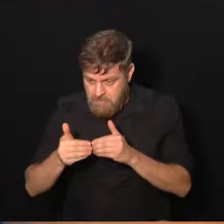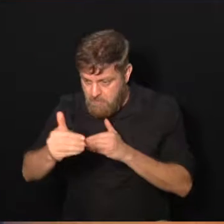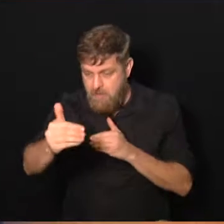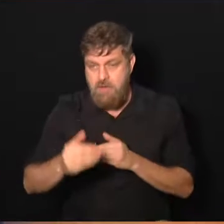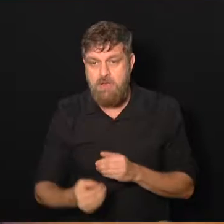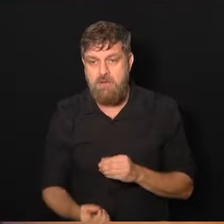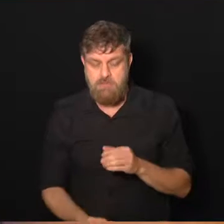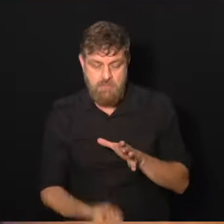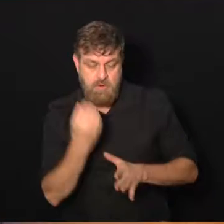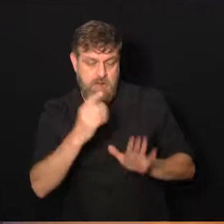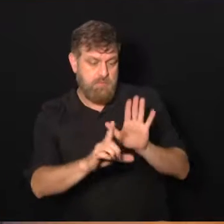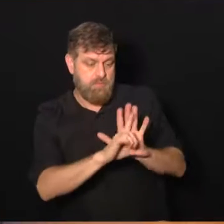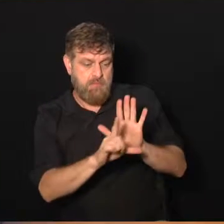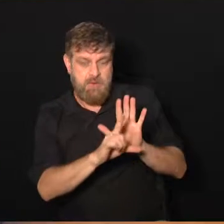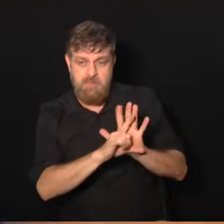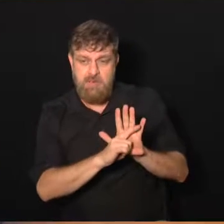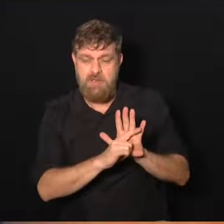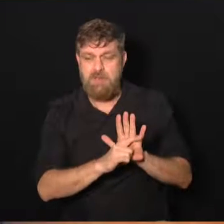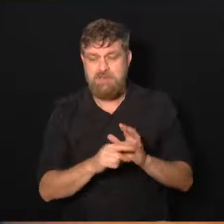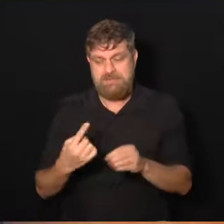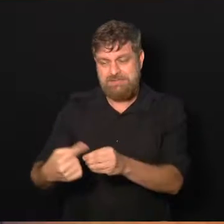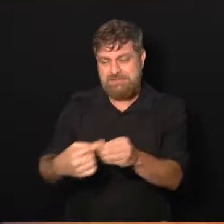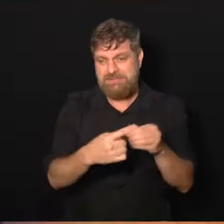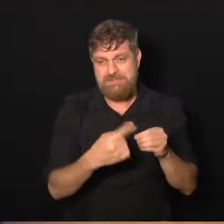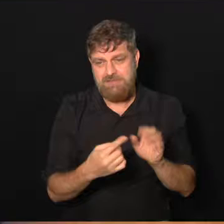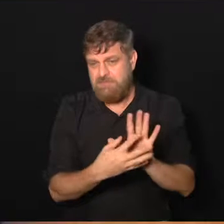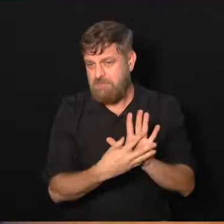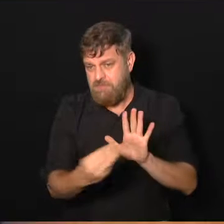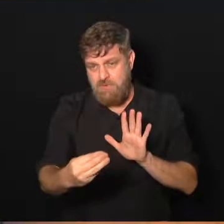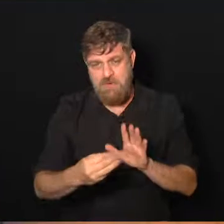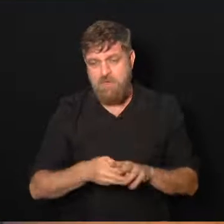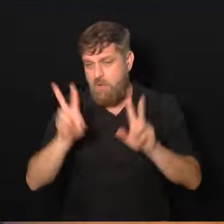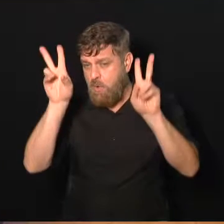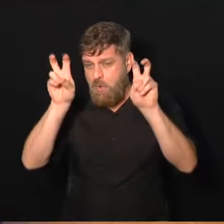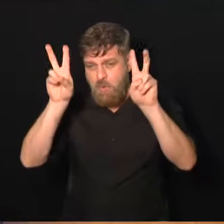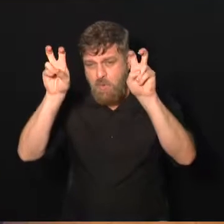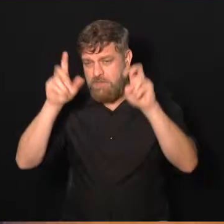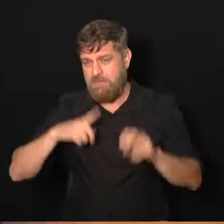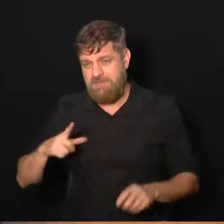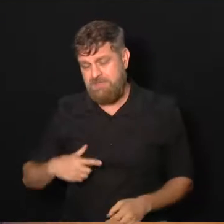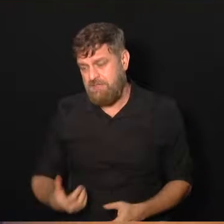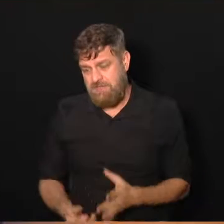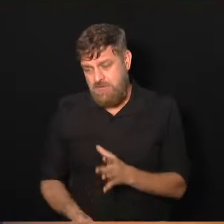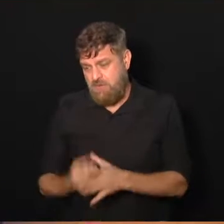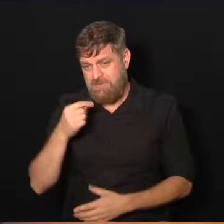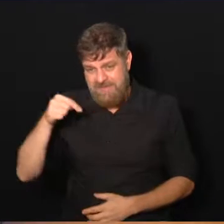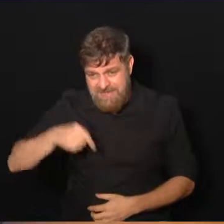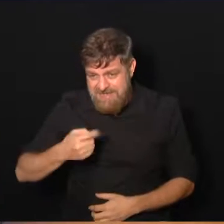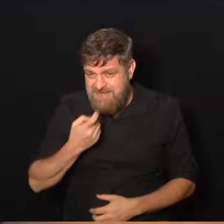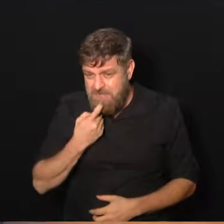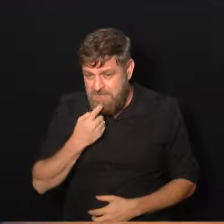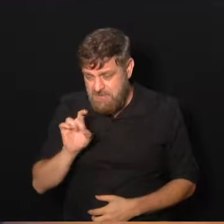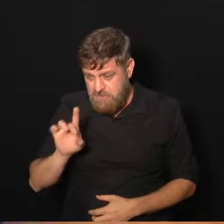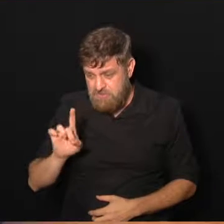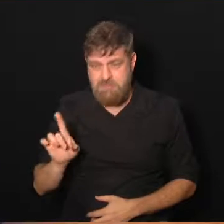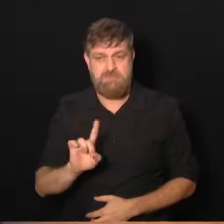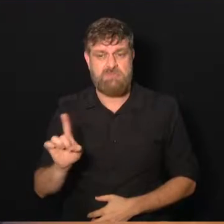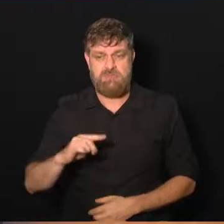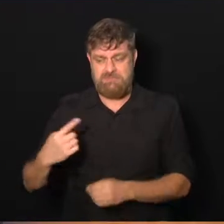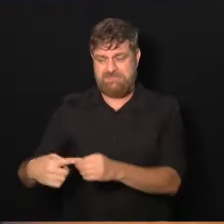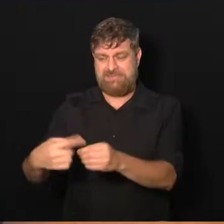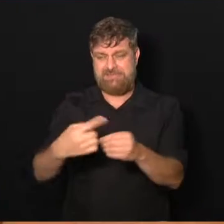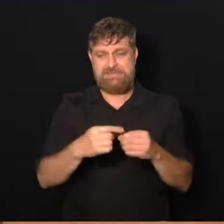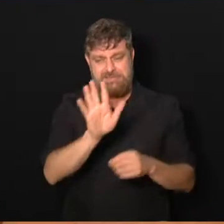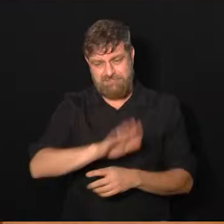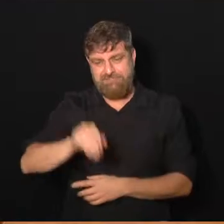sair uma solução para uma questão que eu imagino que seja bastante comum, não só aqui na cidade de Campinas.